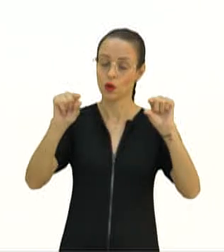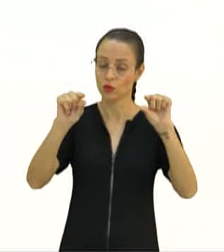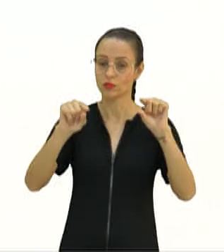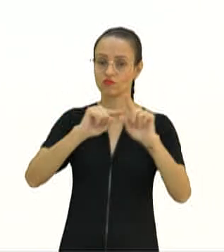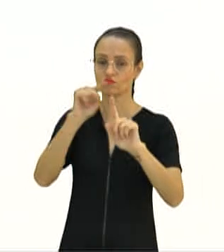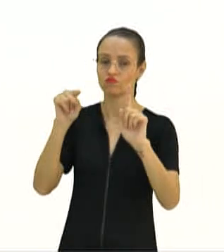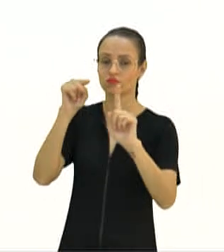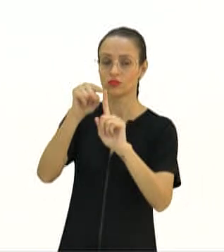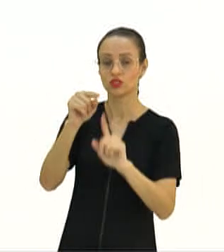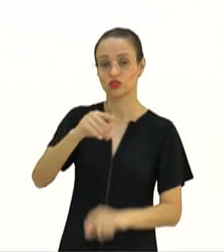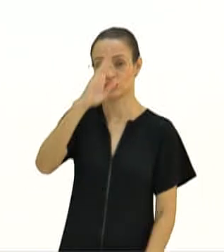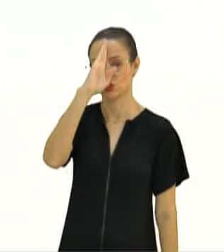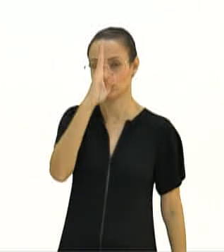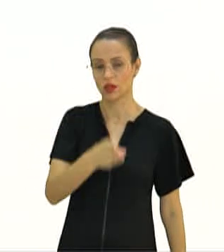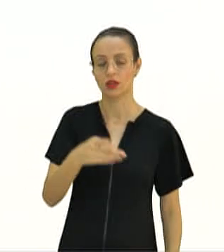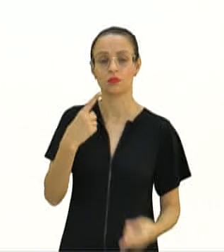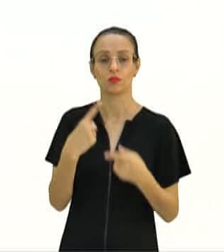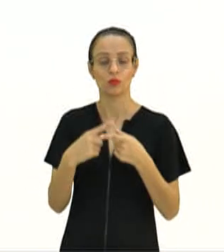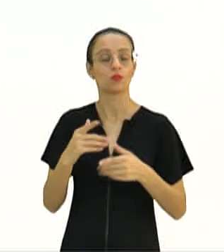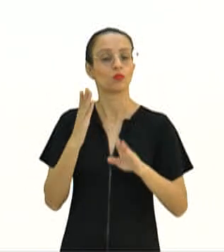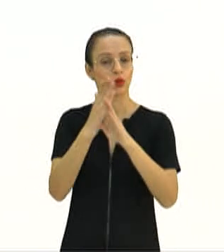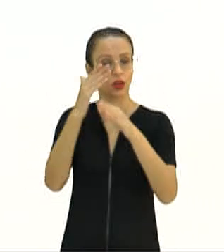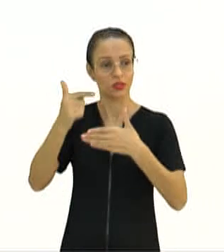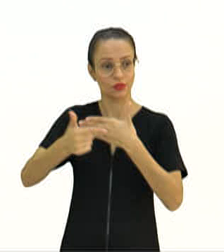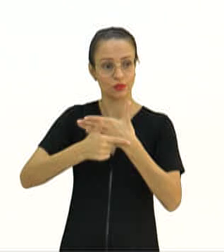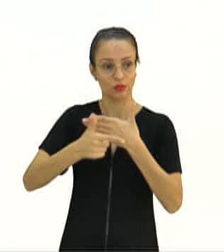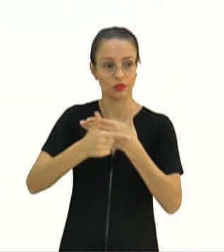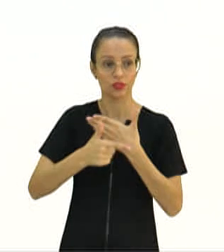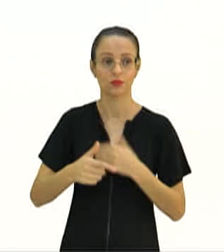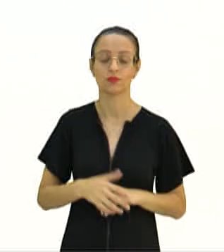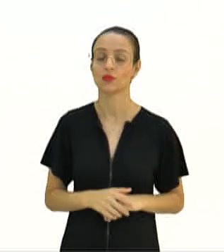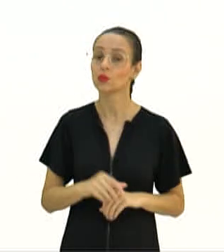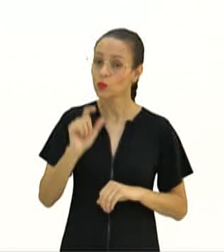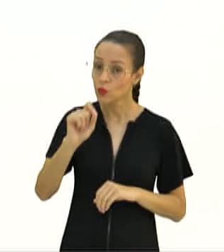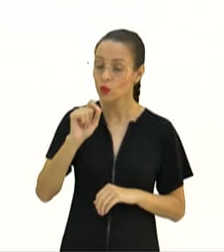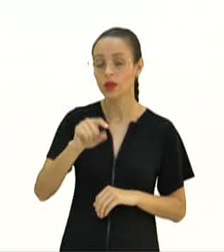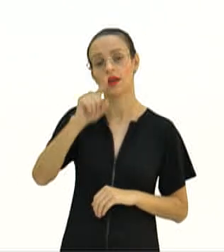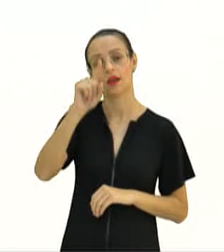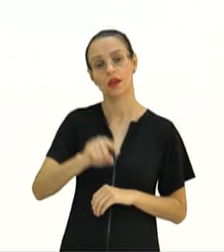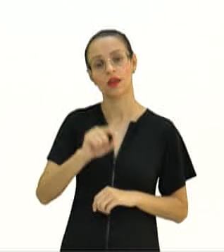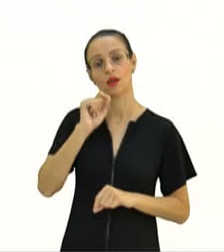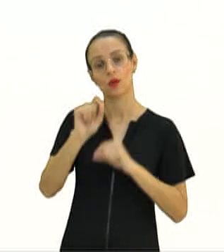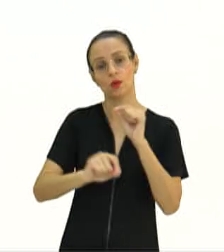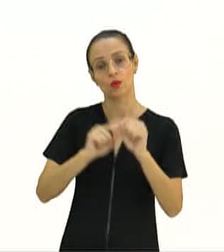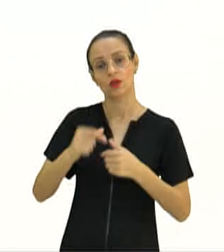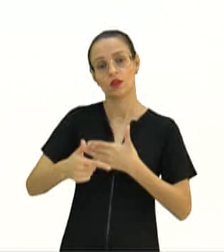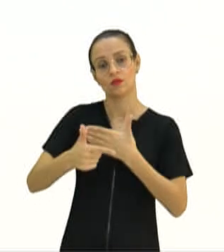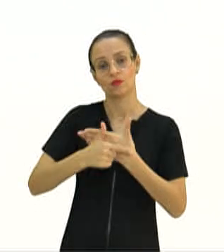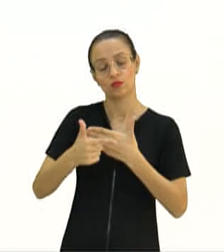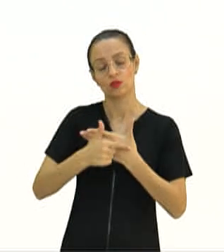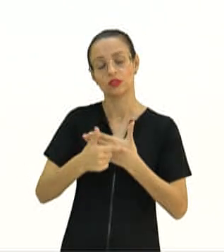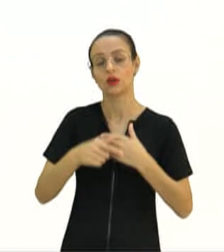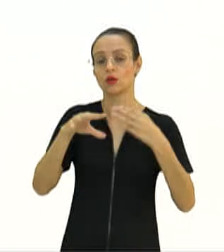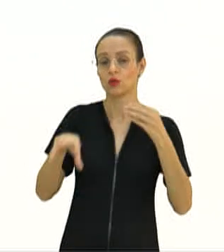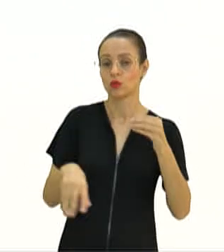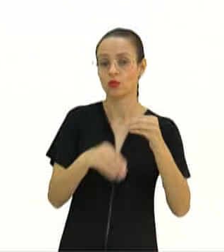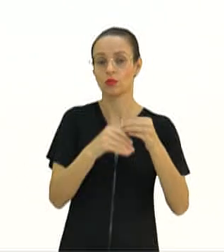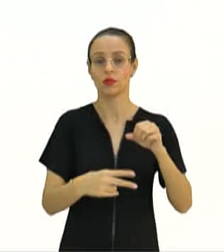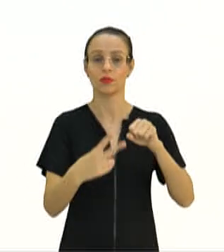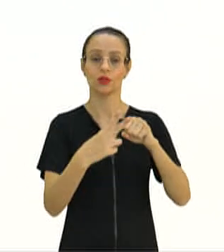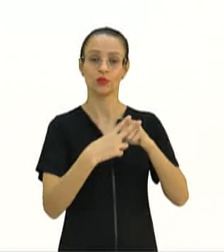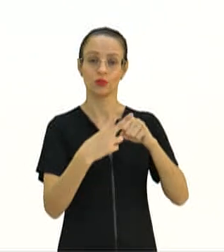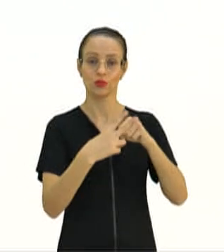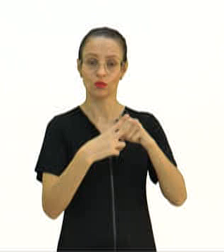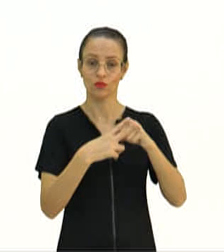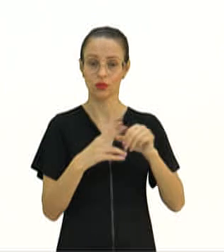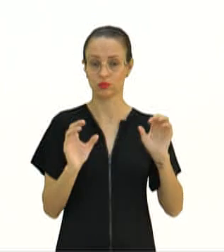Ela leva esse nome justamente pela sua função. Qual é a função? É aquela que exerce objeto direto do verbo em